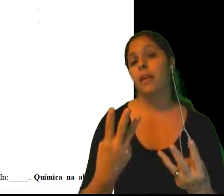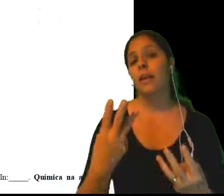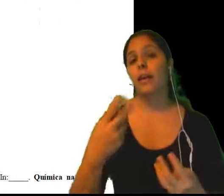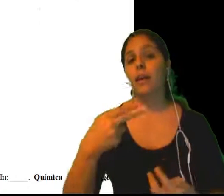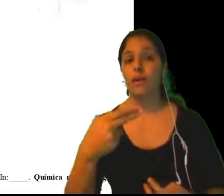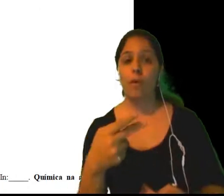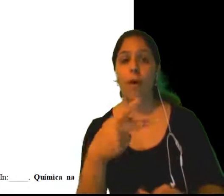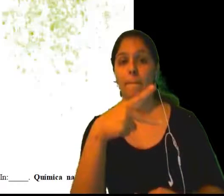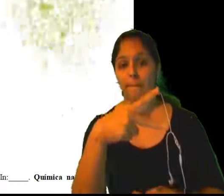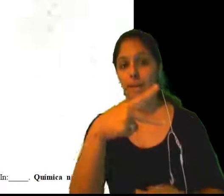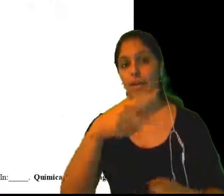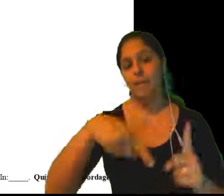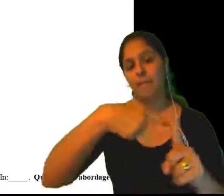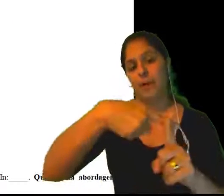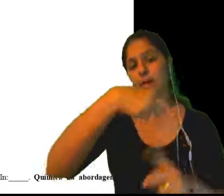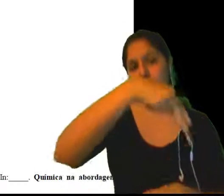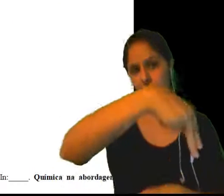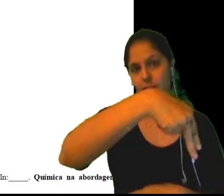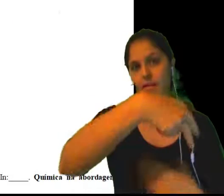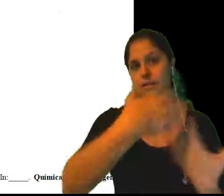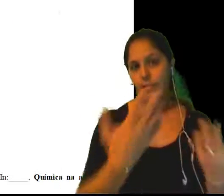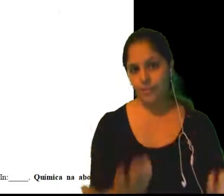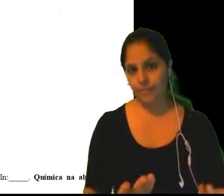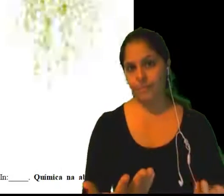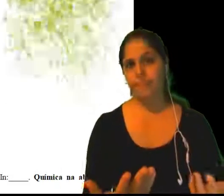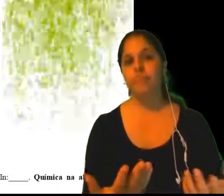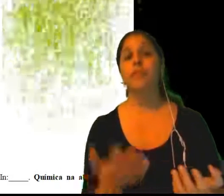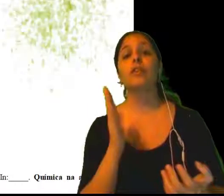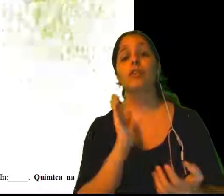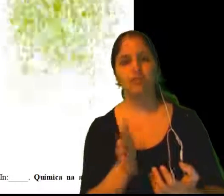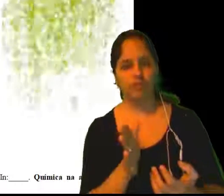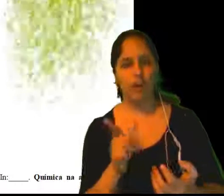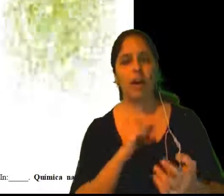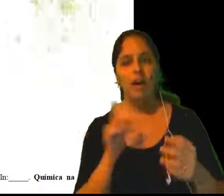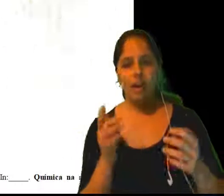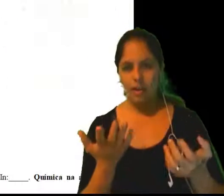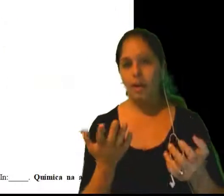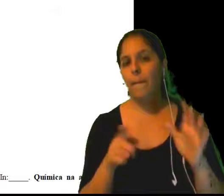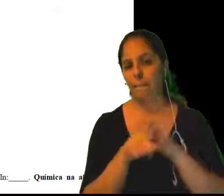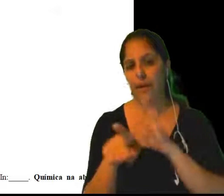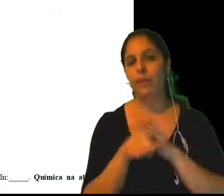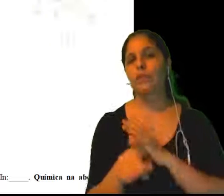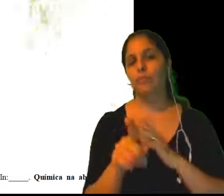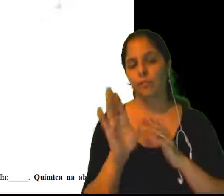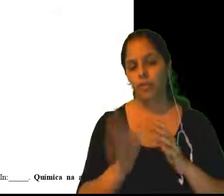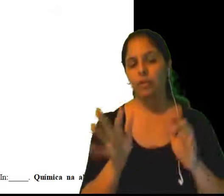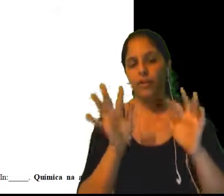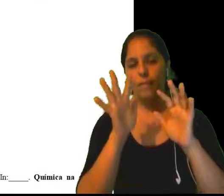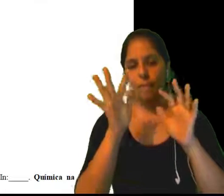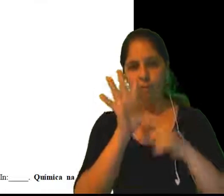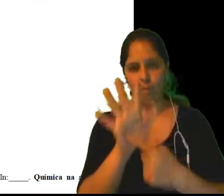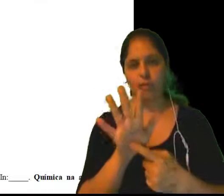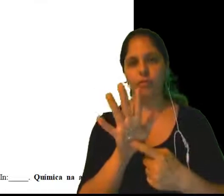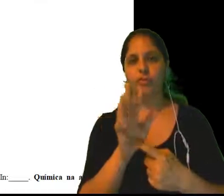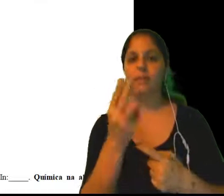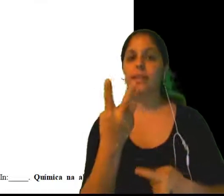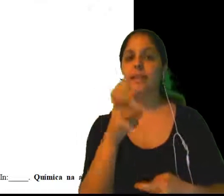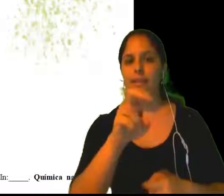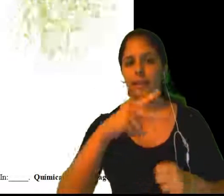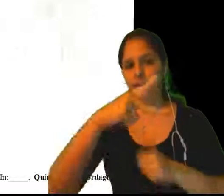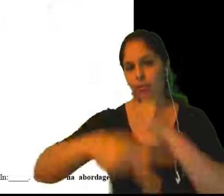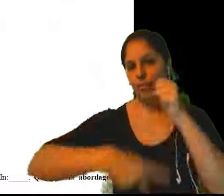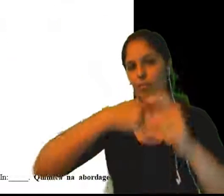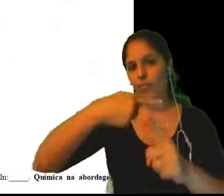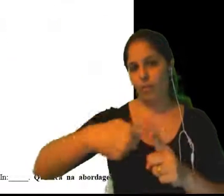igual ao número de prótons mais número de nêutrons. E o enunciado nos deu toda essa informação. Prótons é